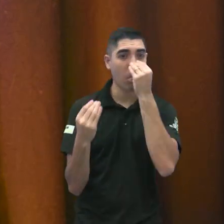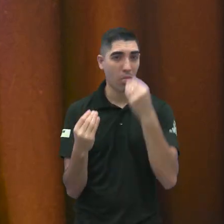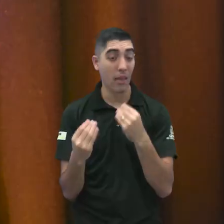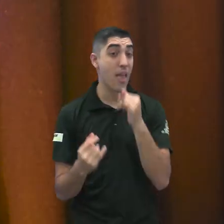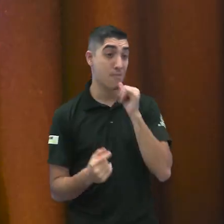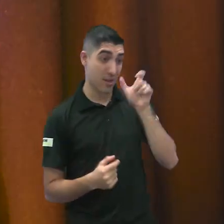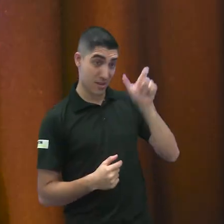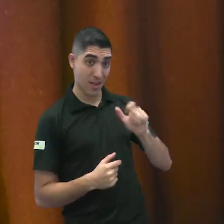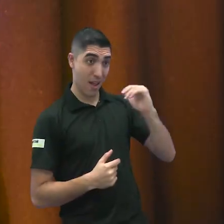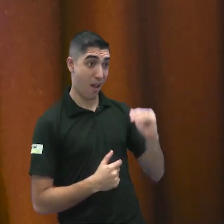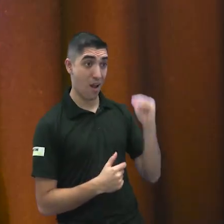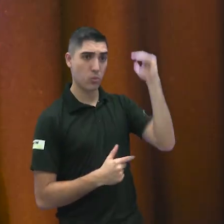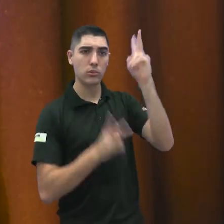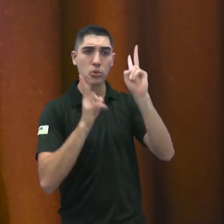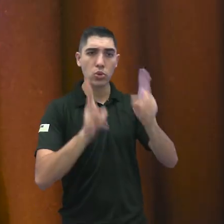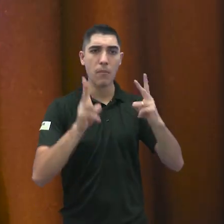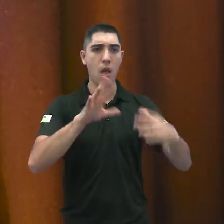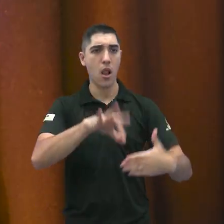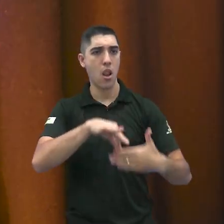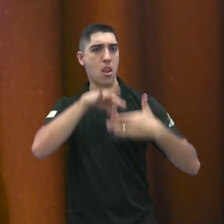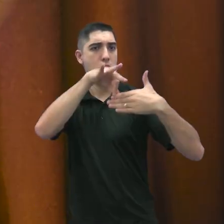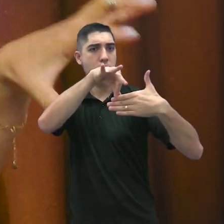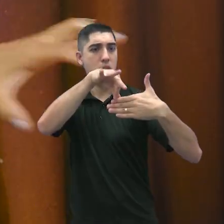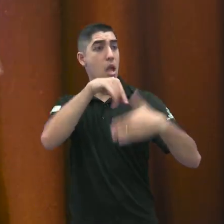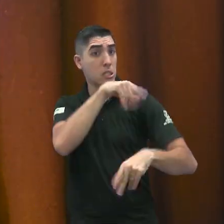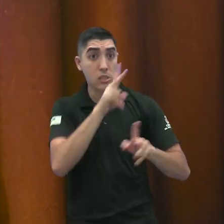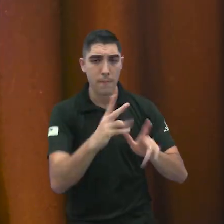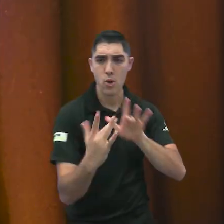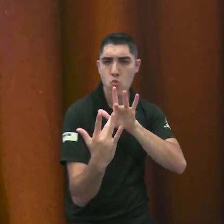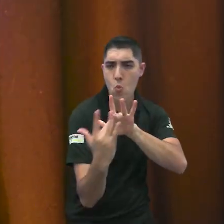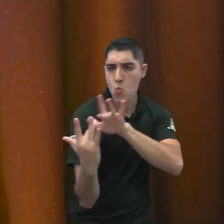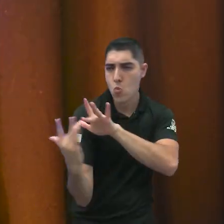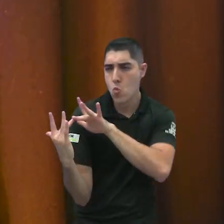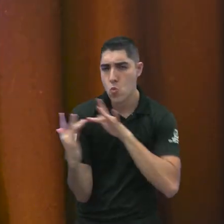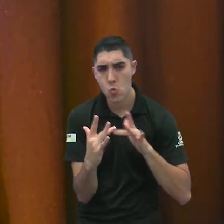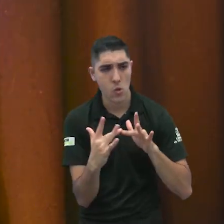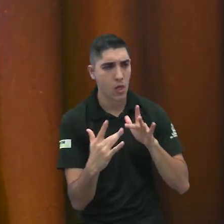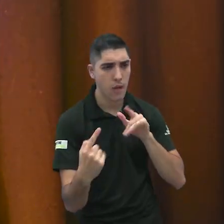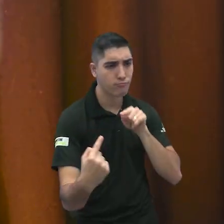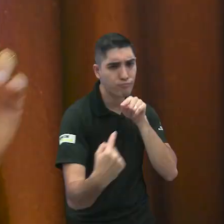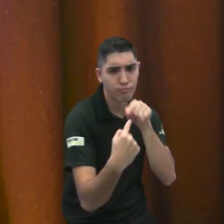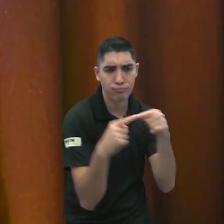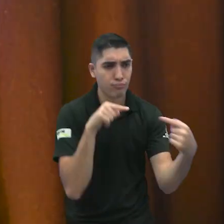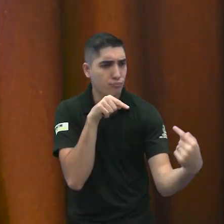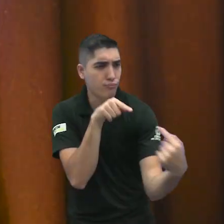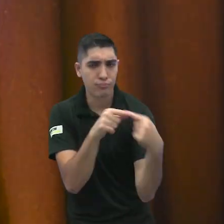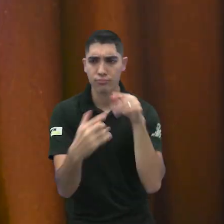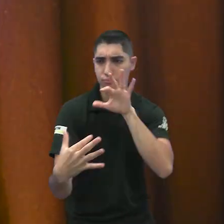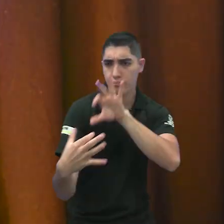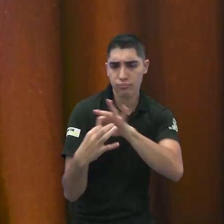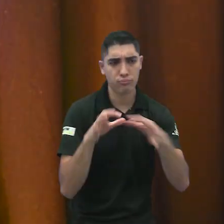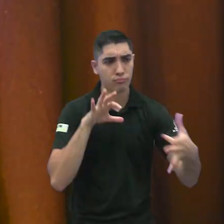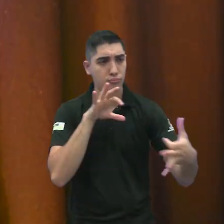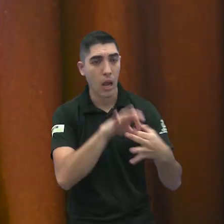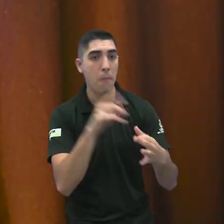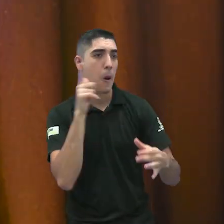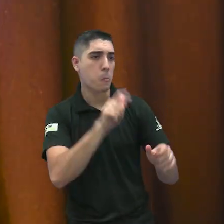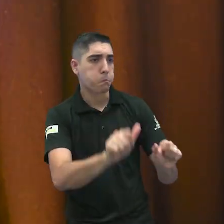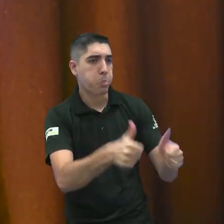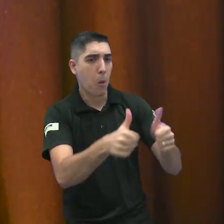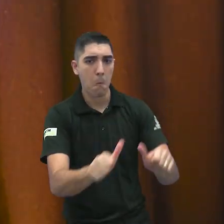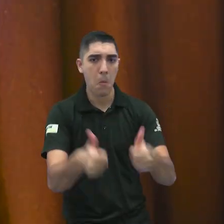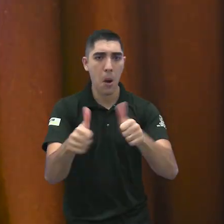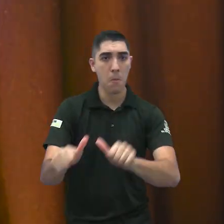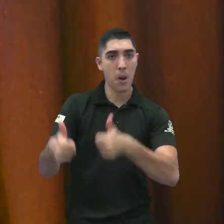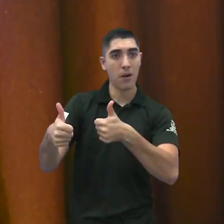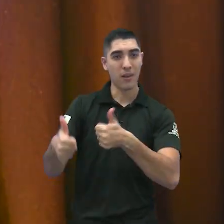aquele adulto que vai estar sempre em posição de liderança, ele vai estar sempre com muitos contatos, conectando as coisas, as pessoas e os lugares para que as coisas deem certo. E